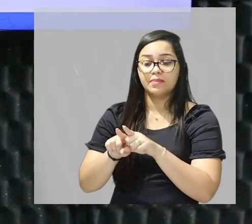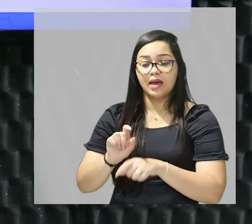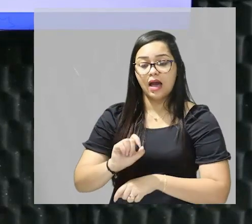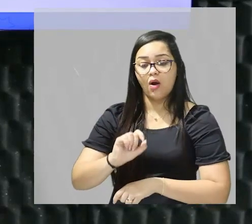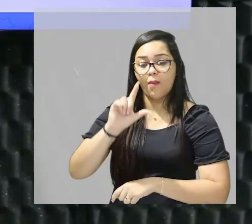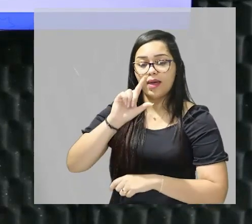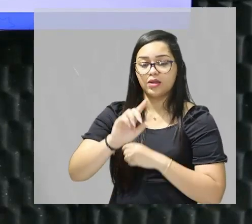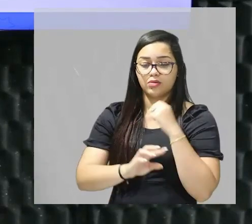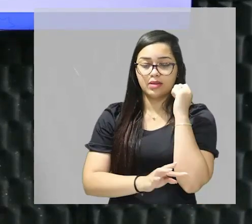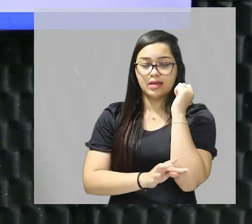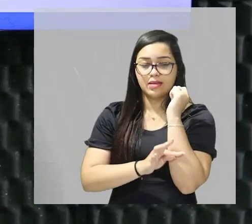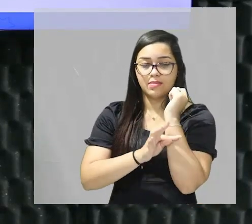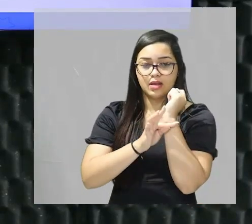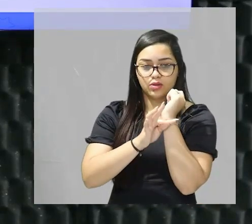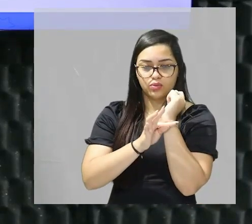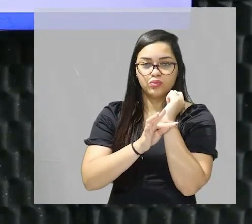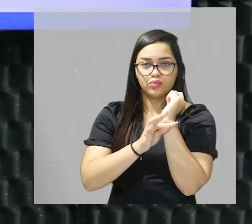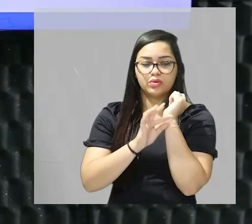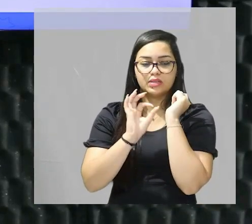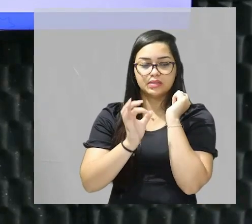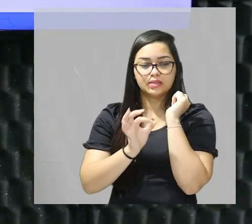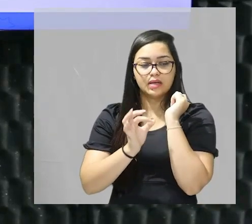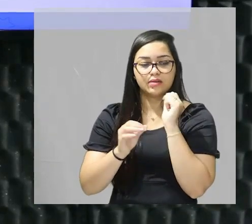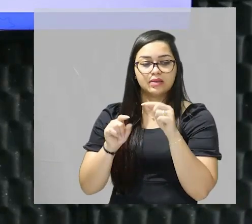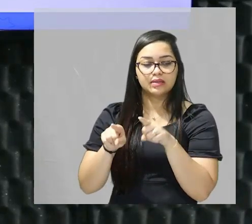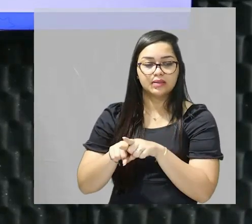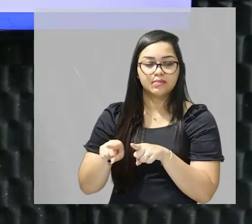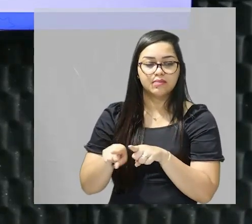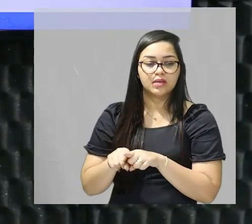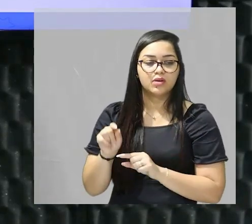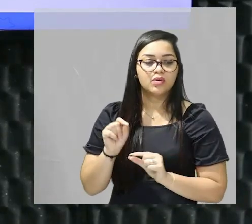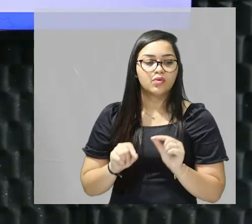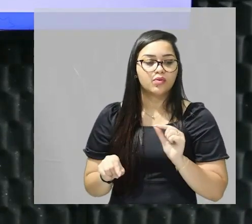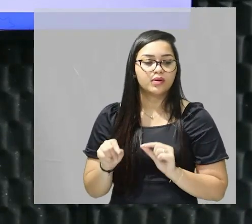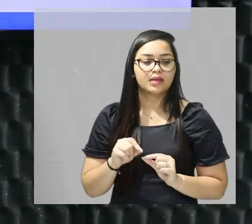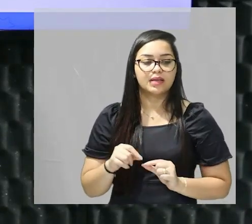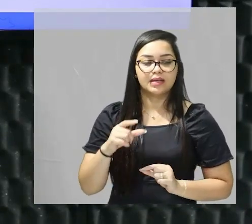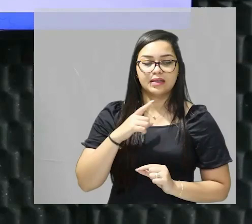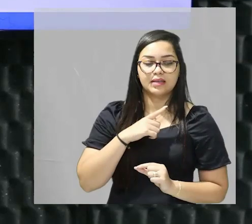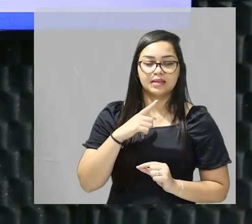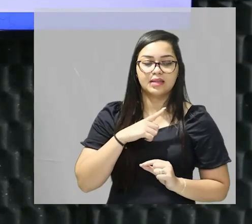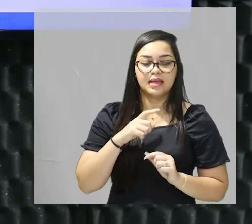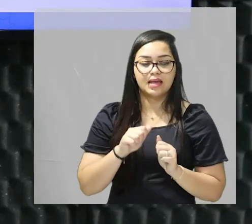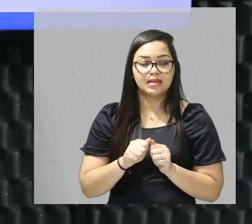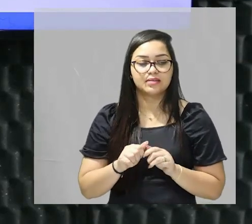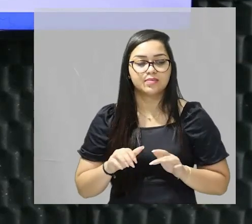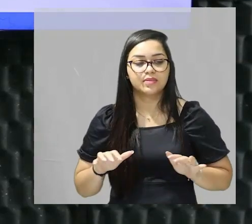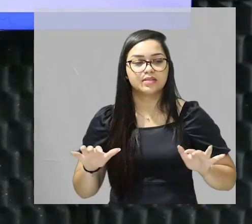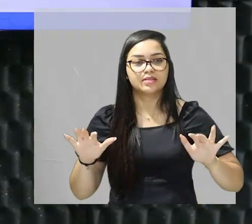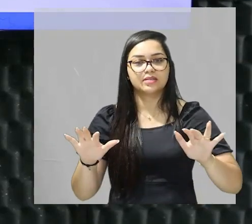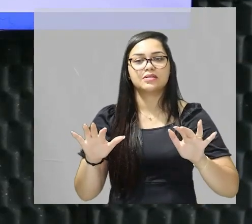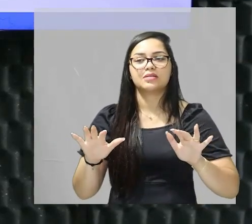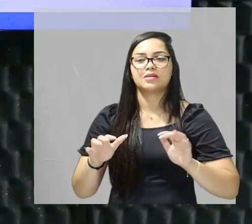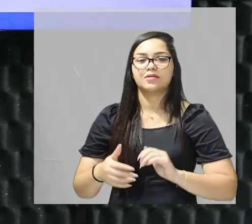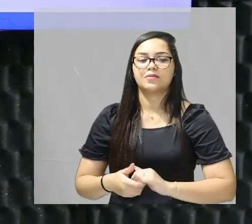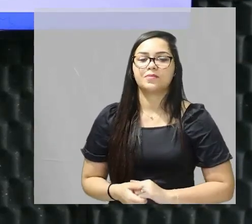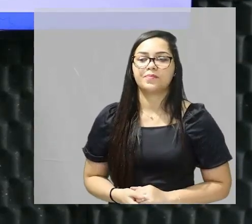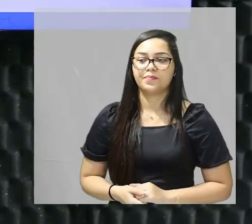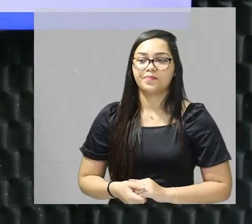da temperatura, certo? E há uma maior expansão dos átomos.